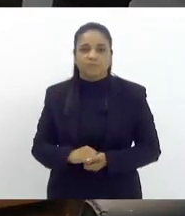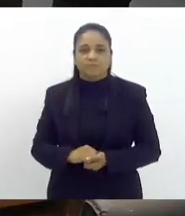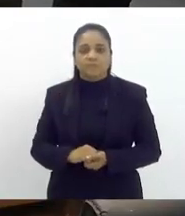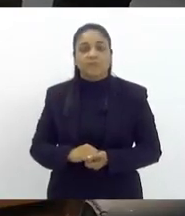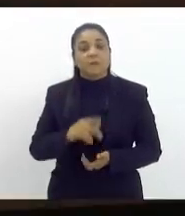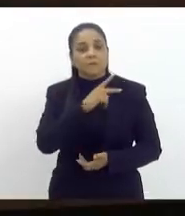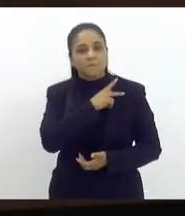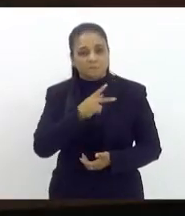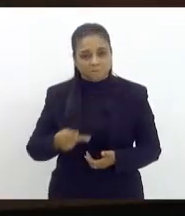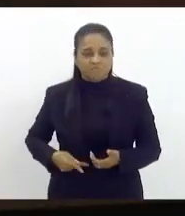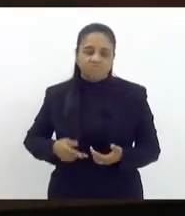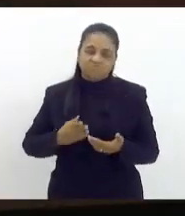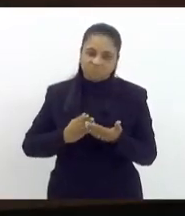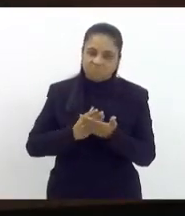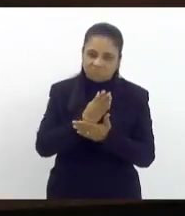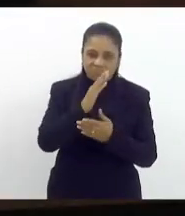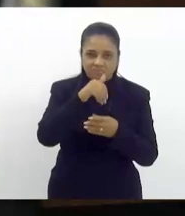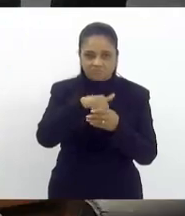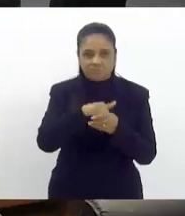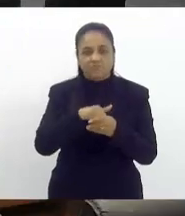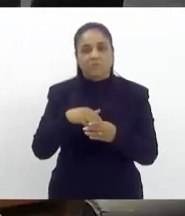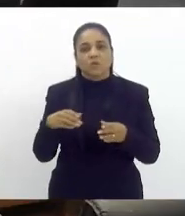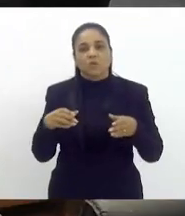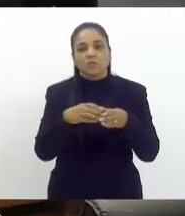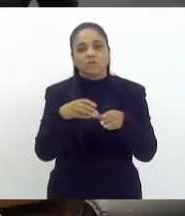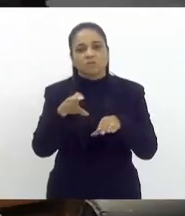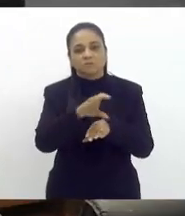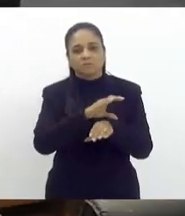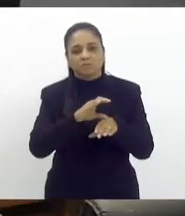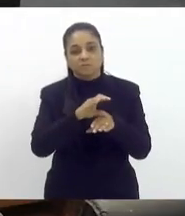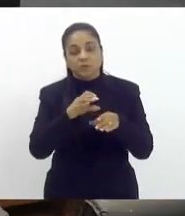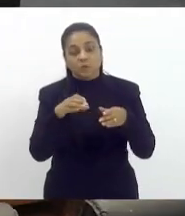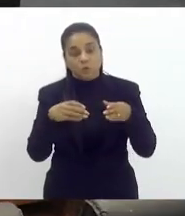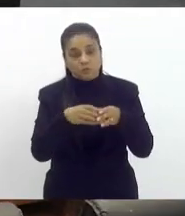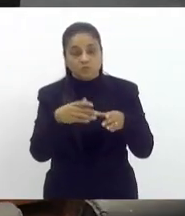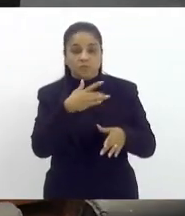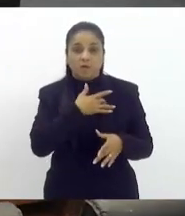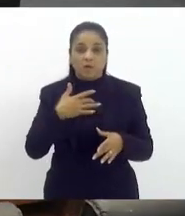Presidente favorável pela comissão de saúde deputado